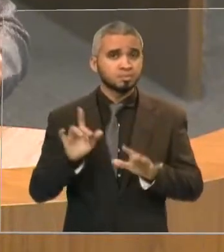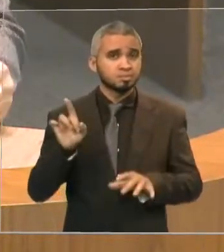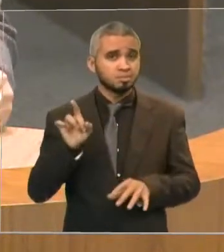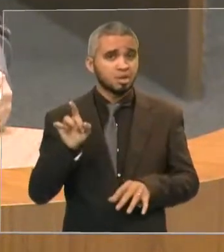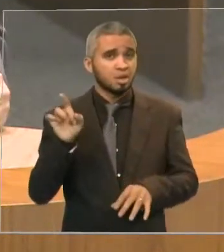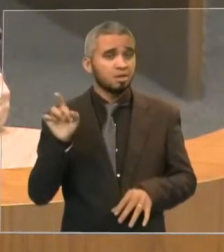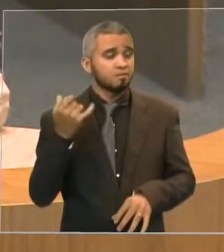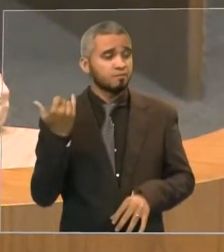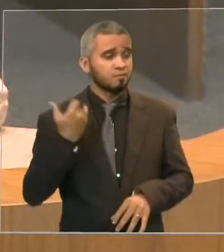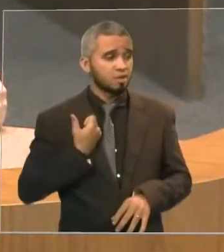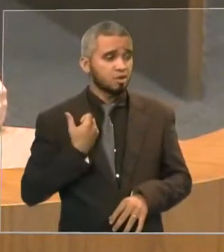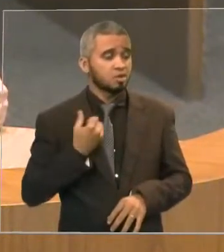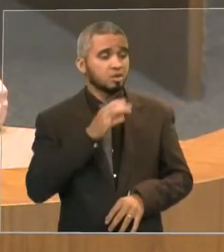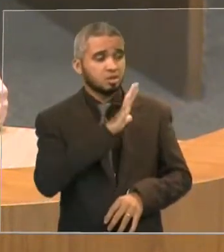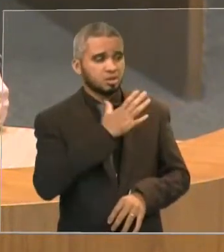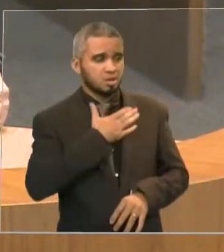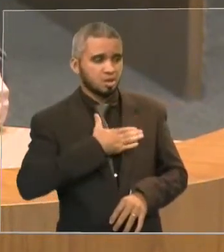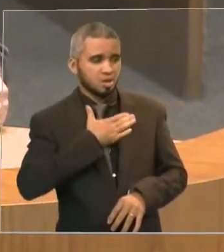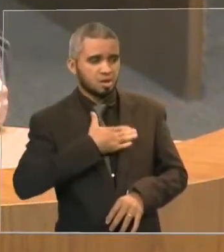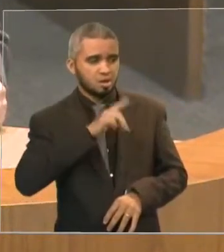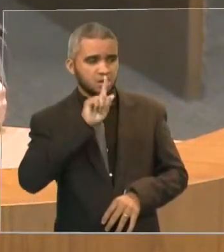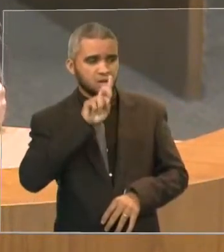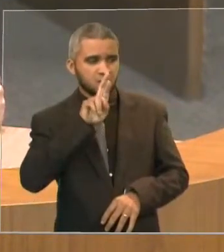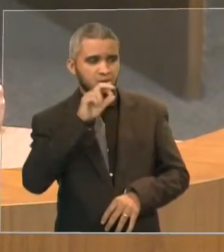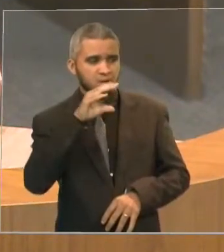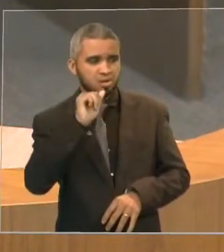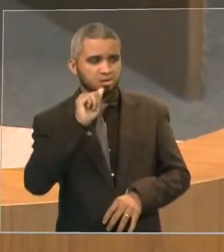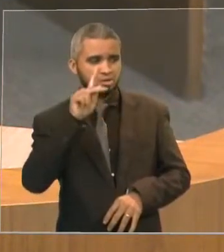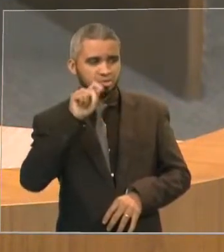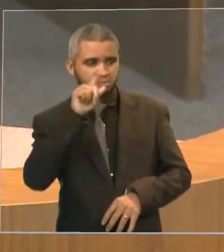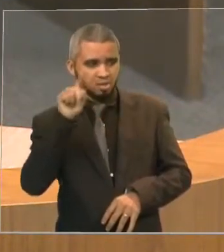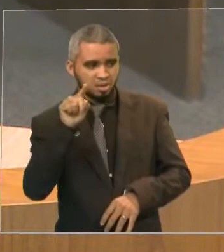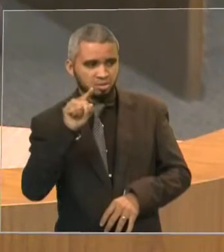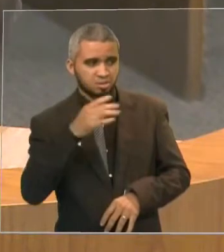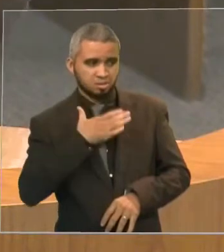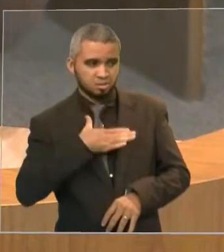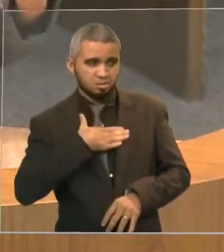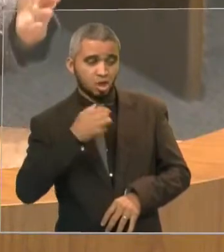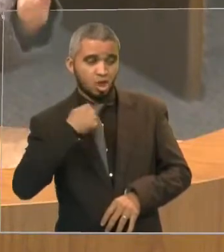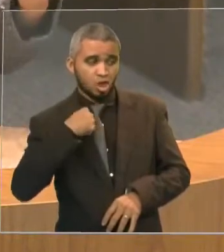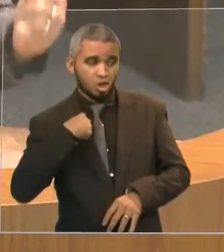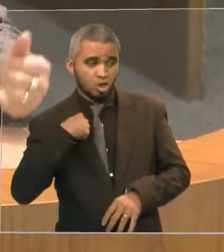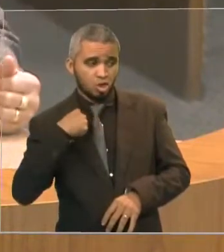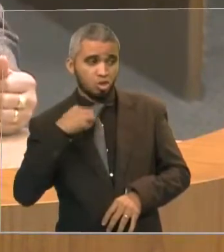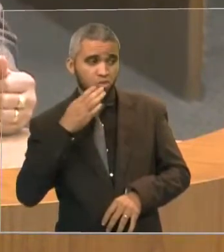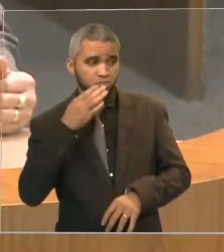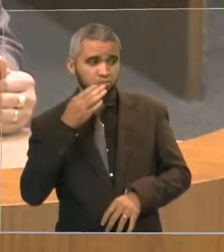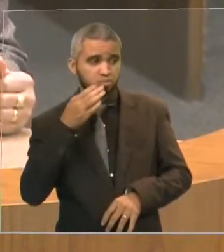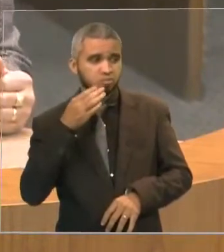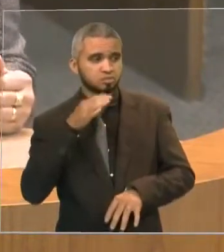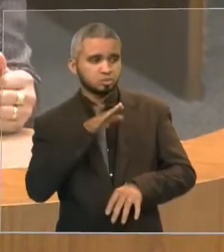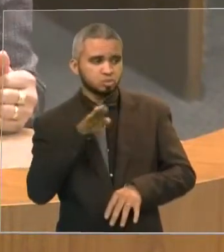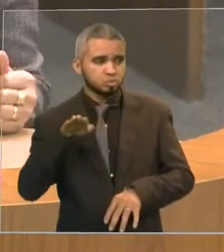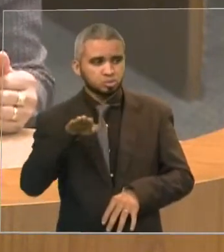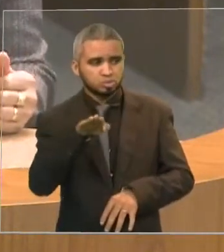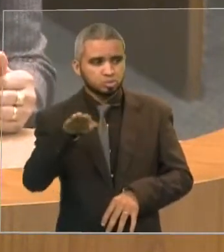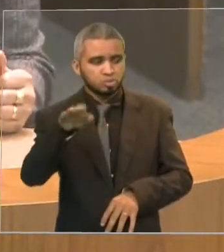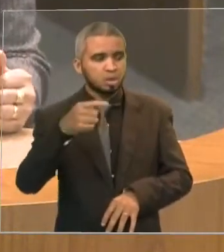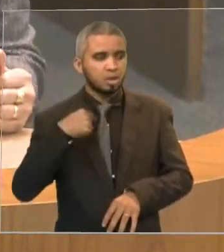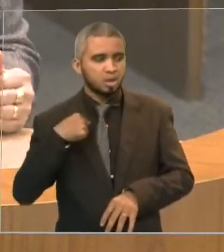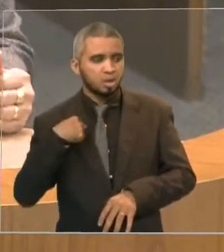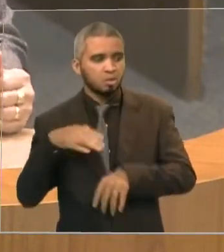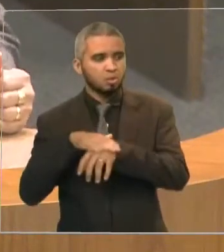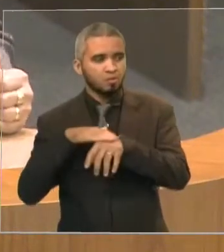deixe, deputado, esse Graça Paz, que eu vou, daqui até Coroatá, eu vou conversando, o candidato